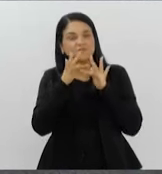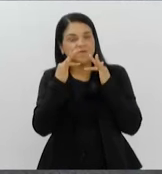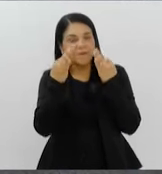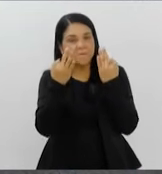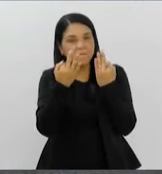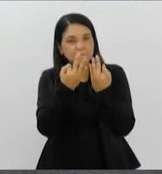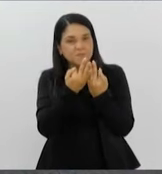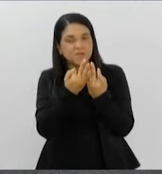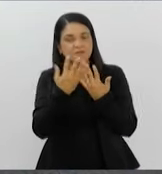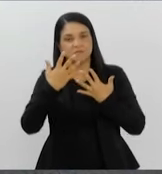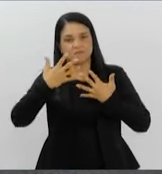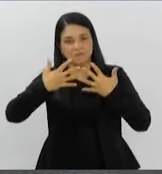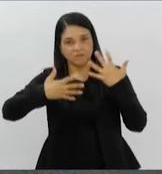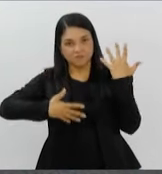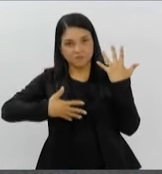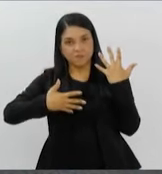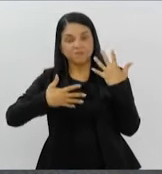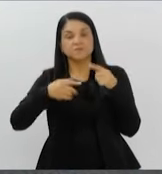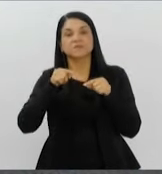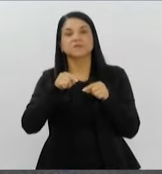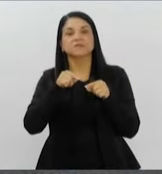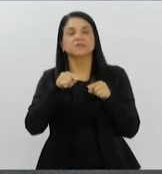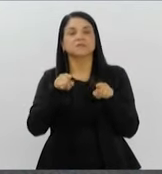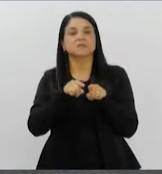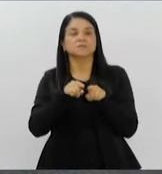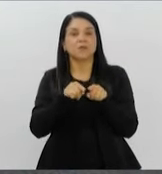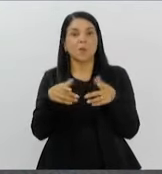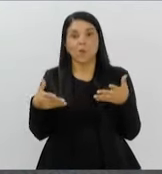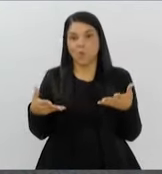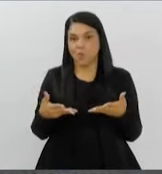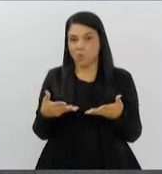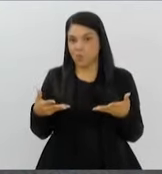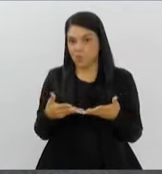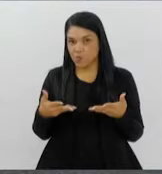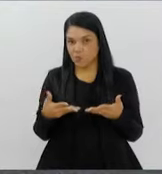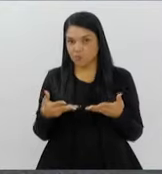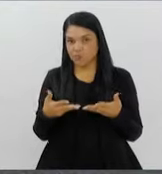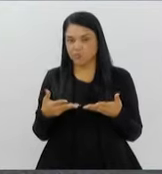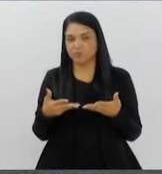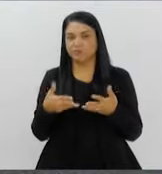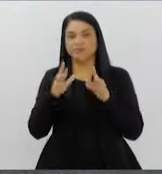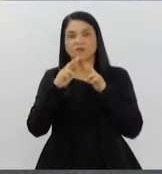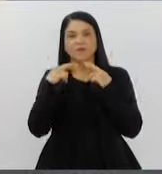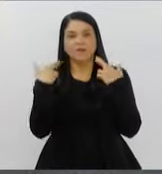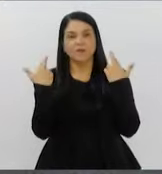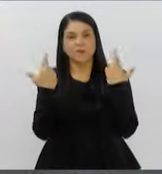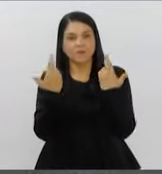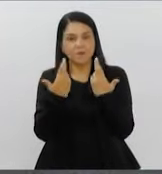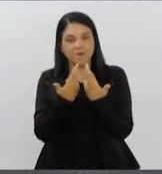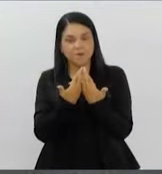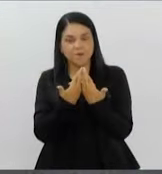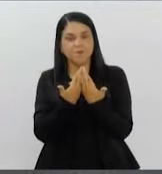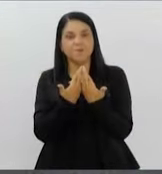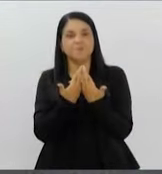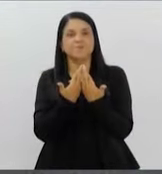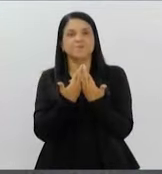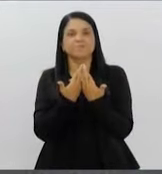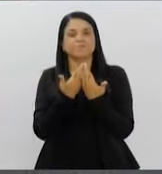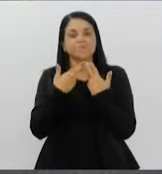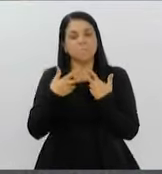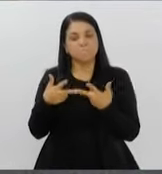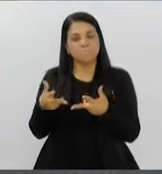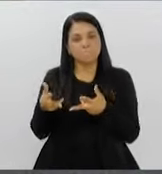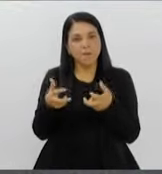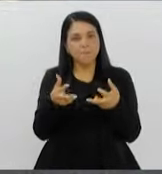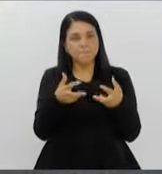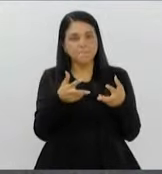famílias atípicas. Inclusive hoje, né, em nossa reunião, o que mais a gente observa,